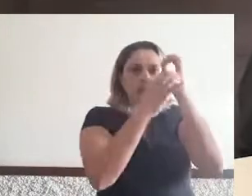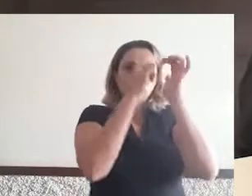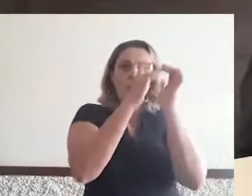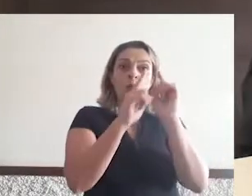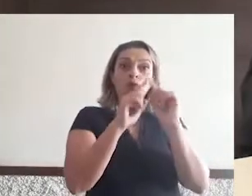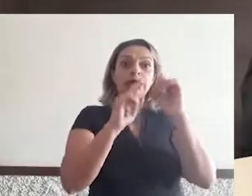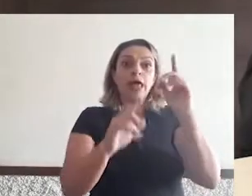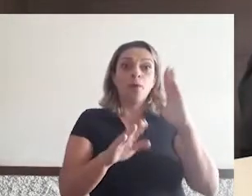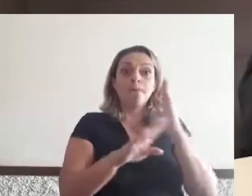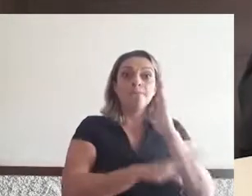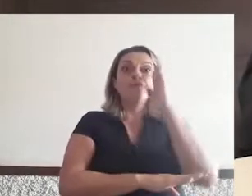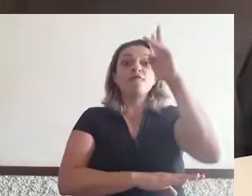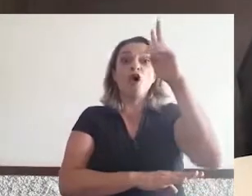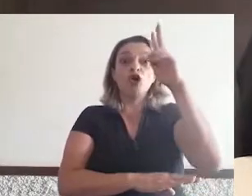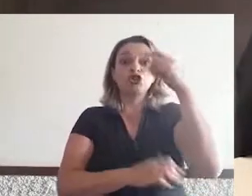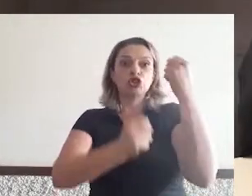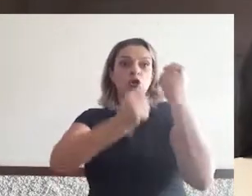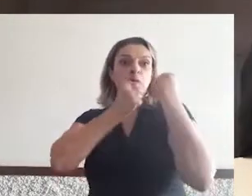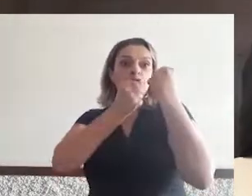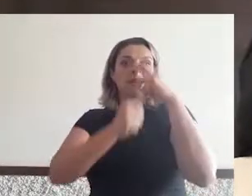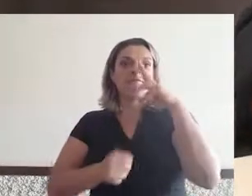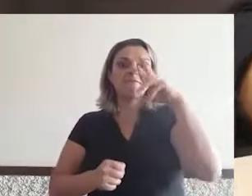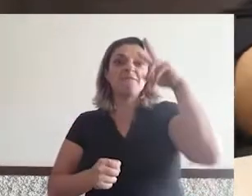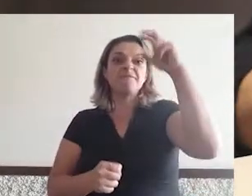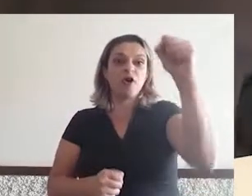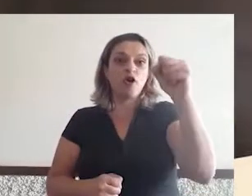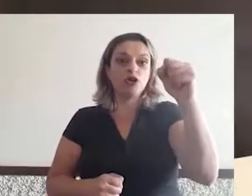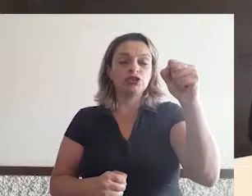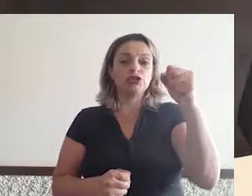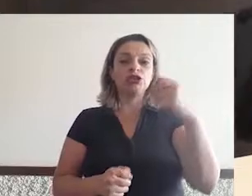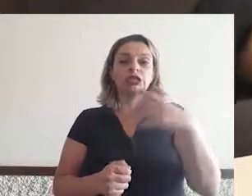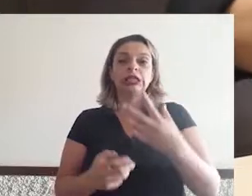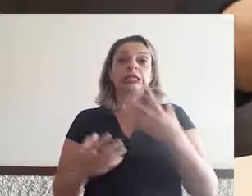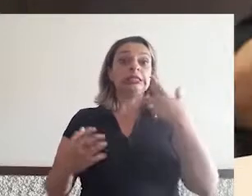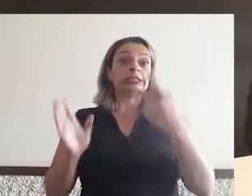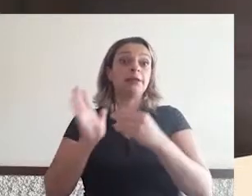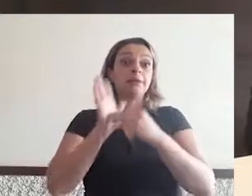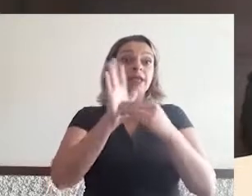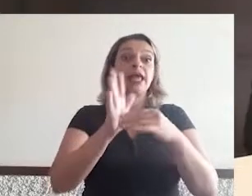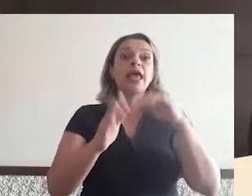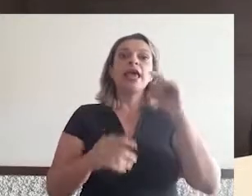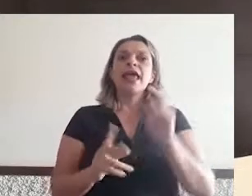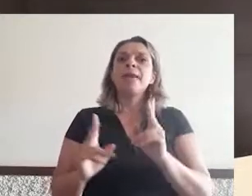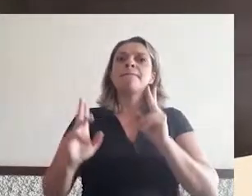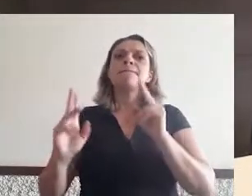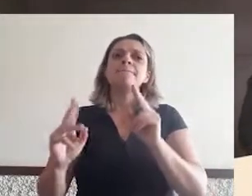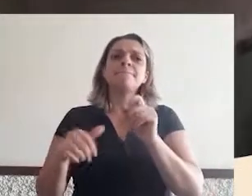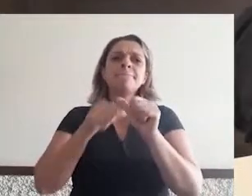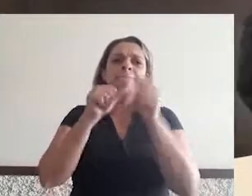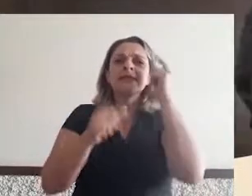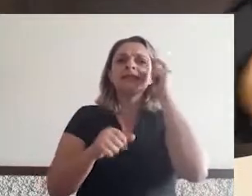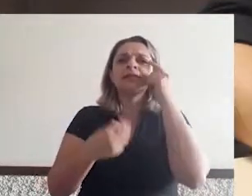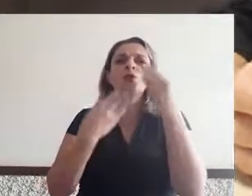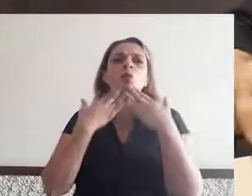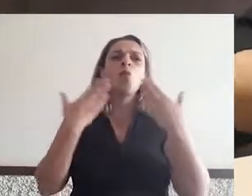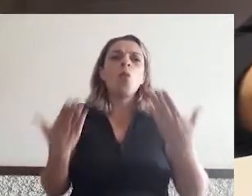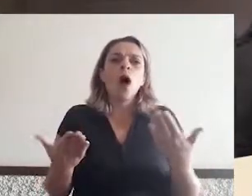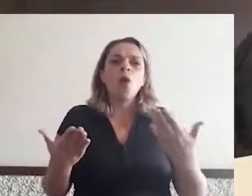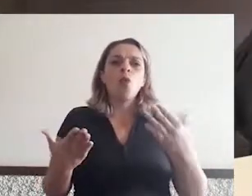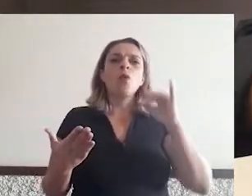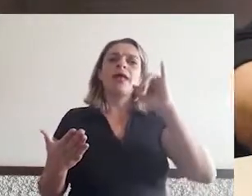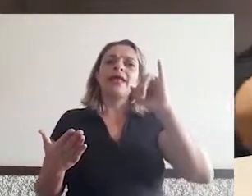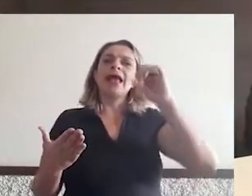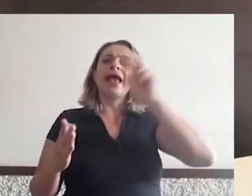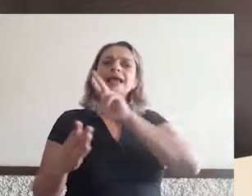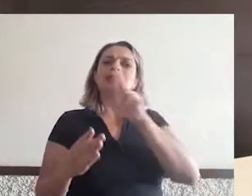poder superior, que um poder imperial estivesse presente na história de Roma para